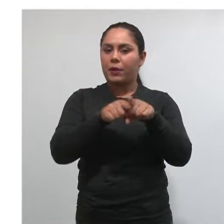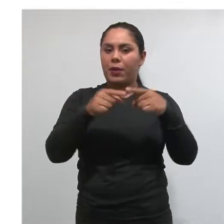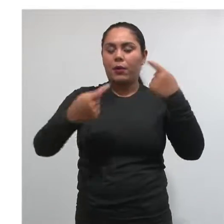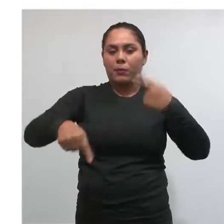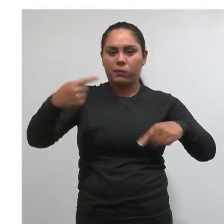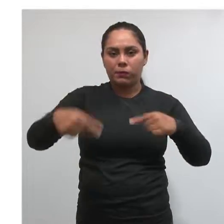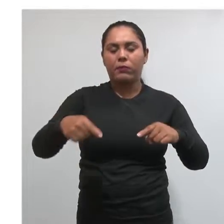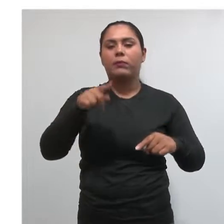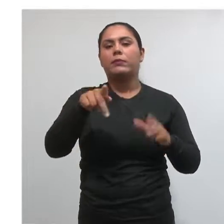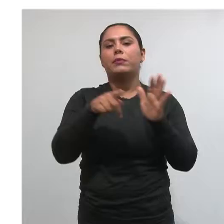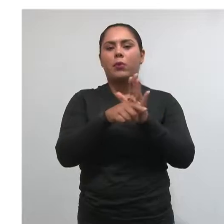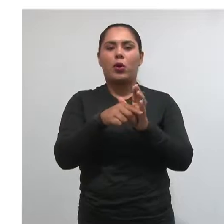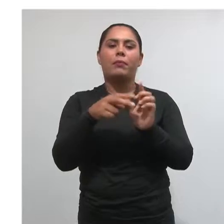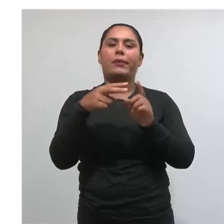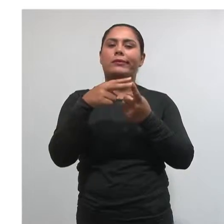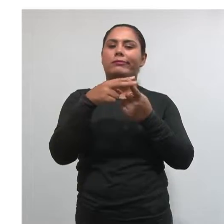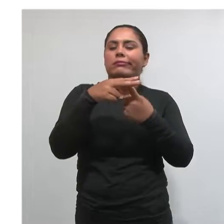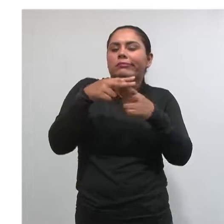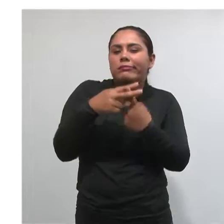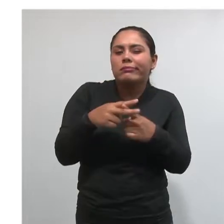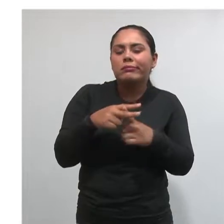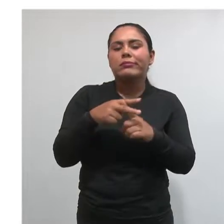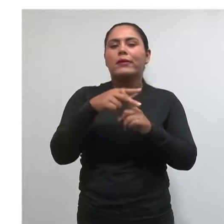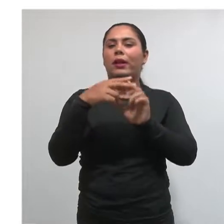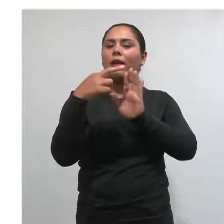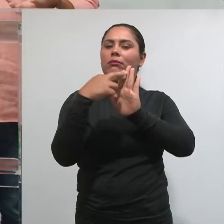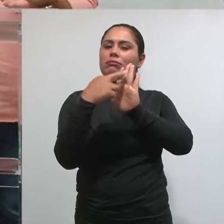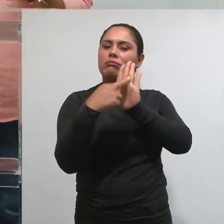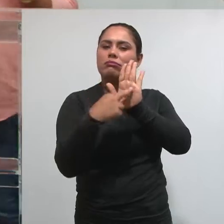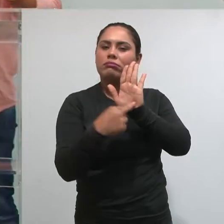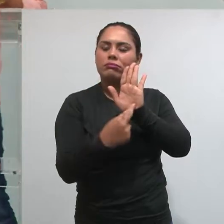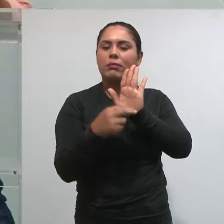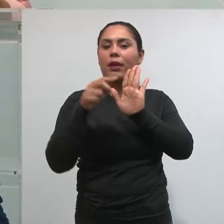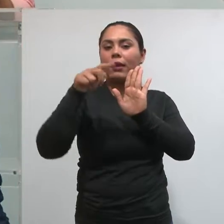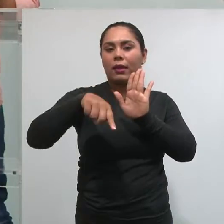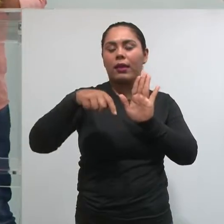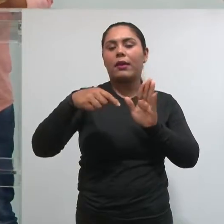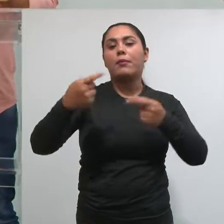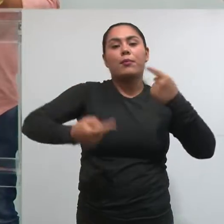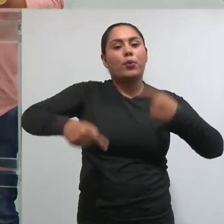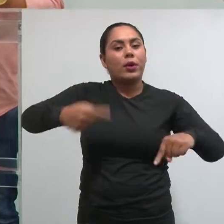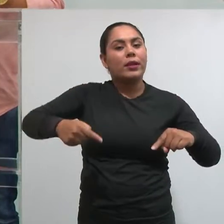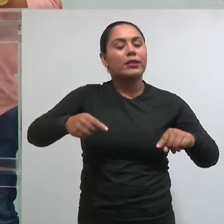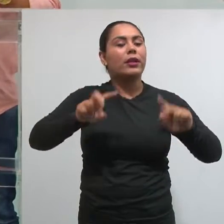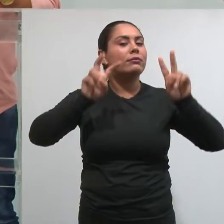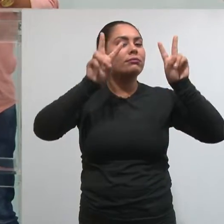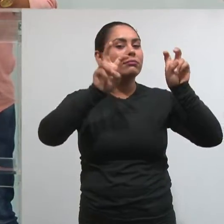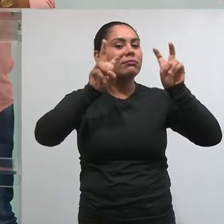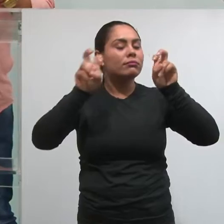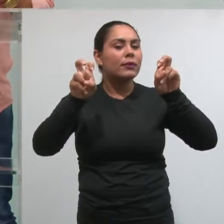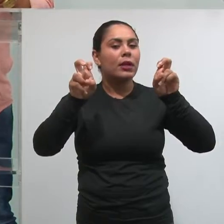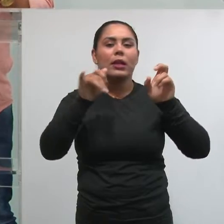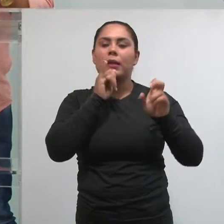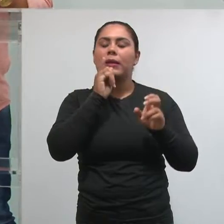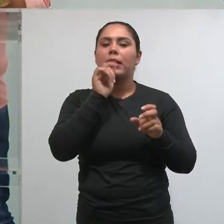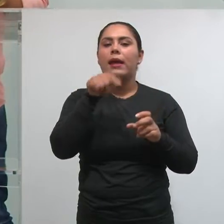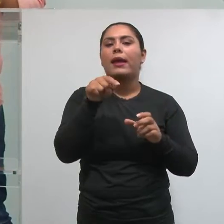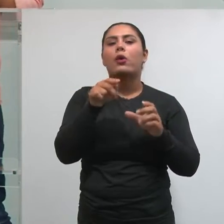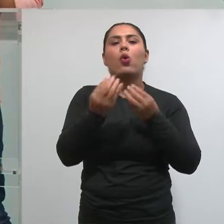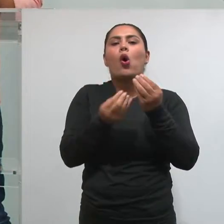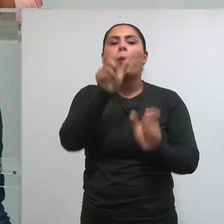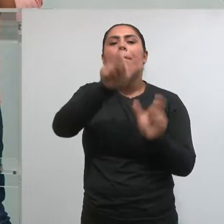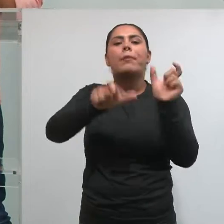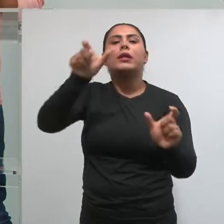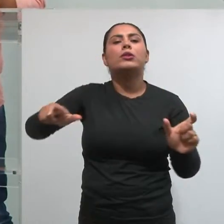tipo regulatória, ok? Que são políticas que tratam de comportamentos